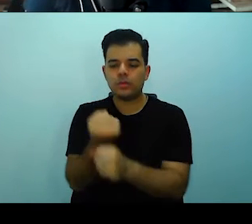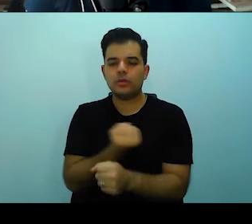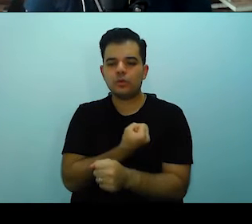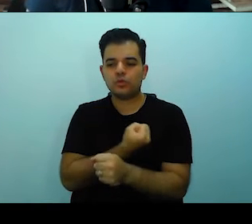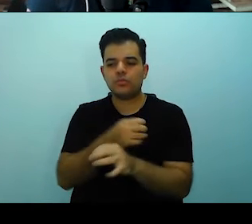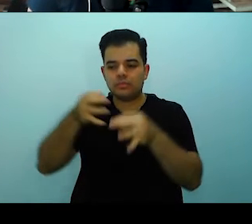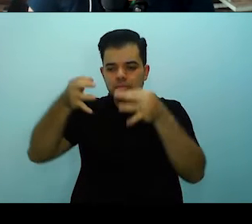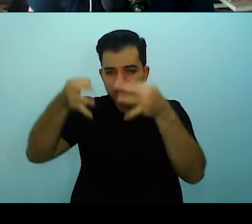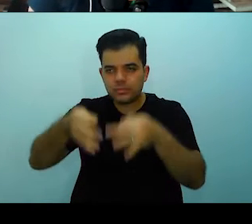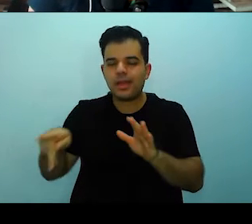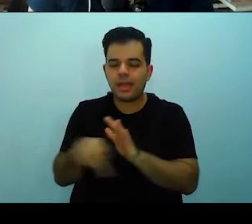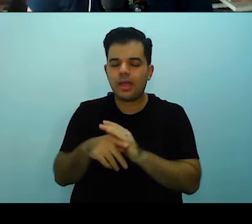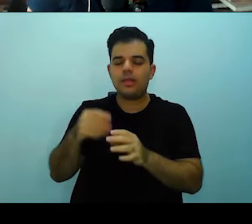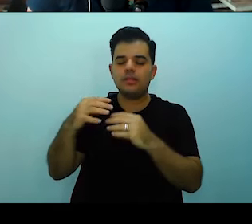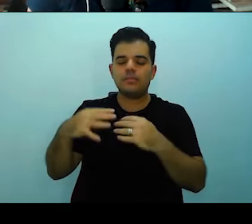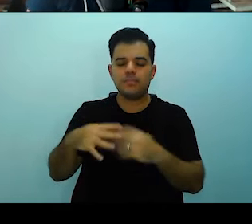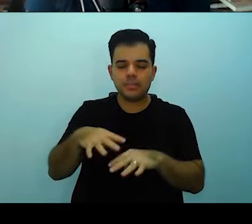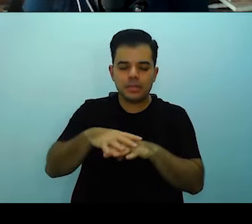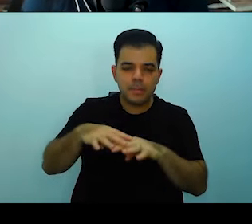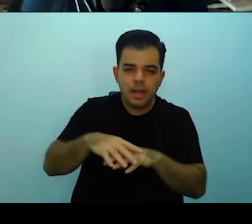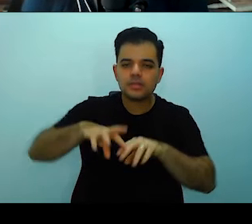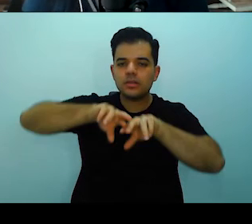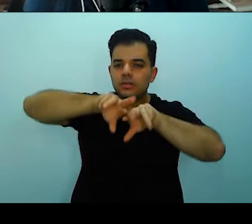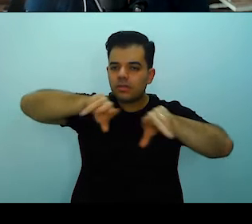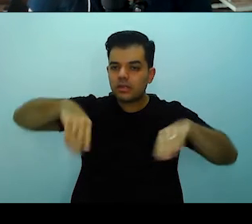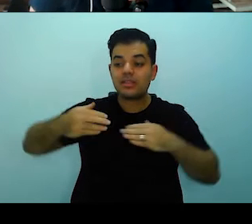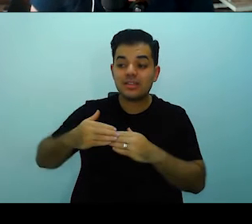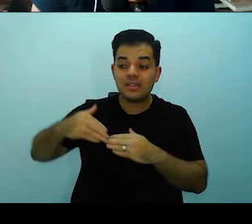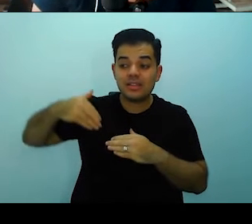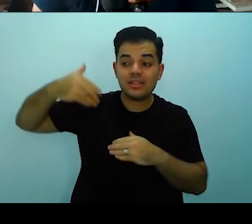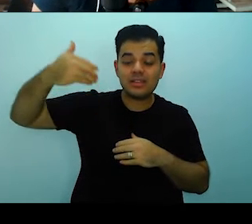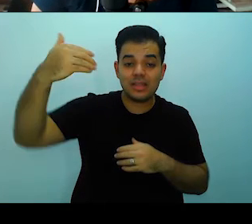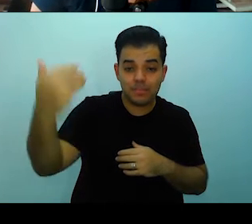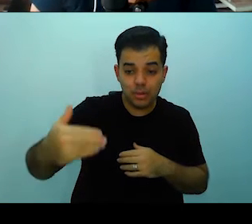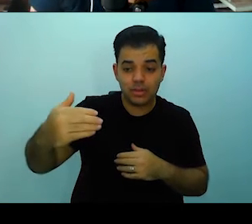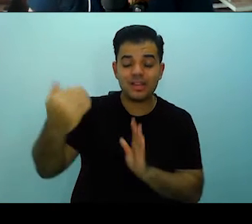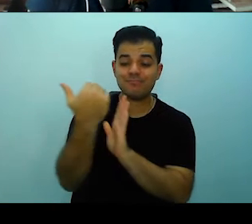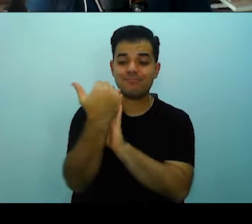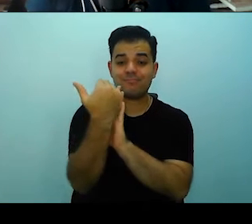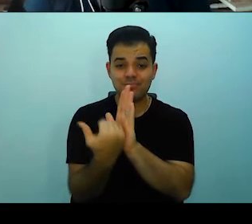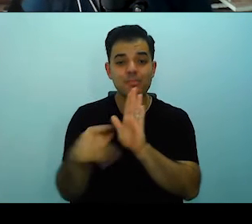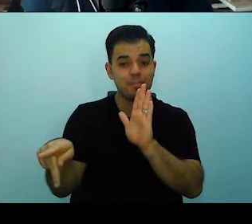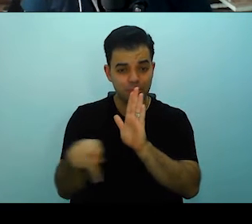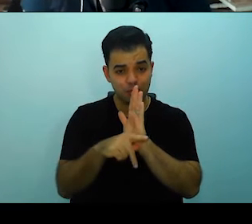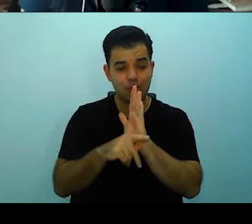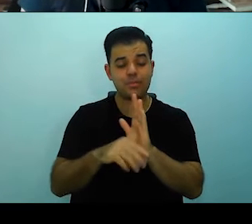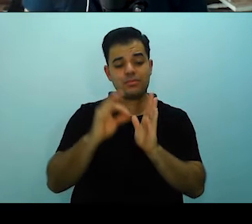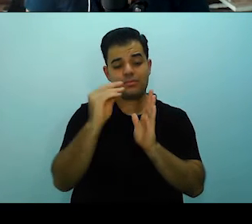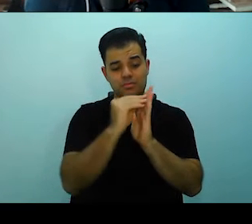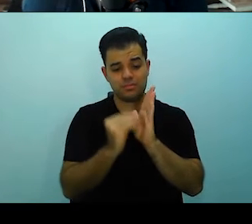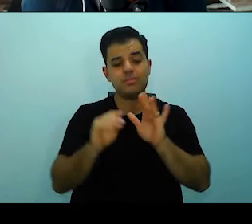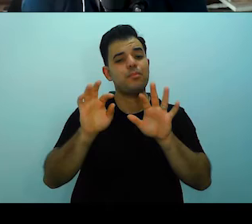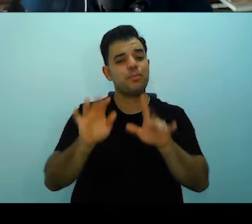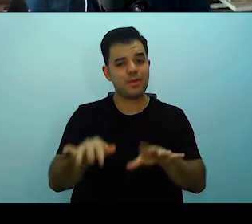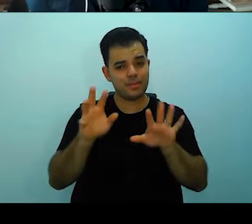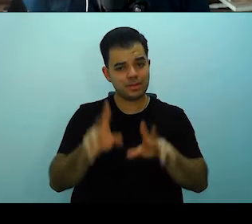na defasagem matemática, que mais para frente vai repercutir na defasagem em programação. Porque como a ciência